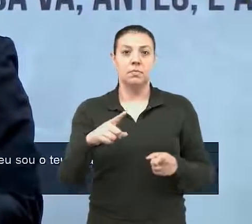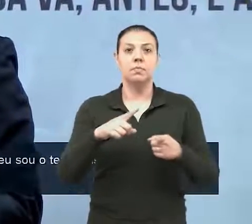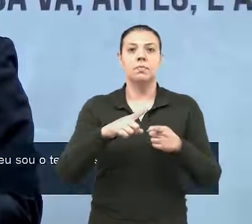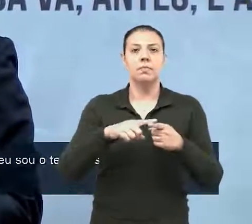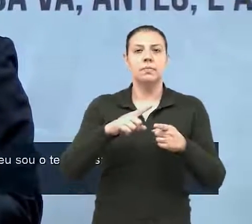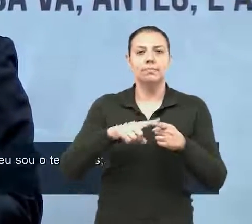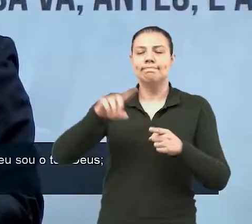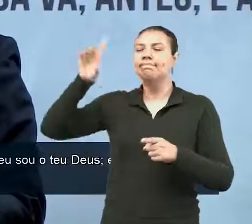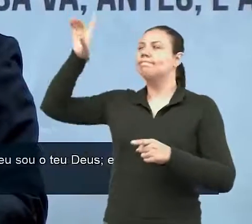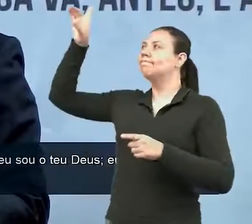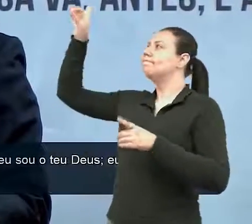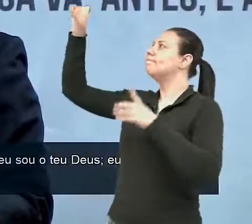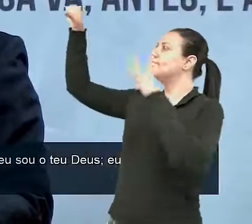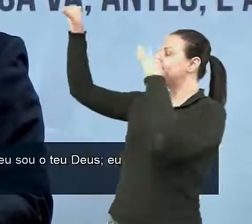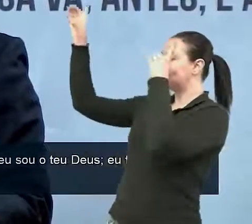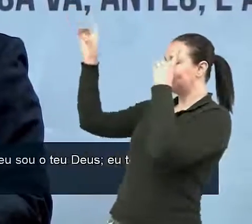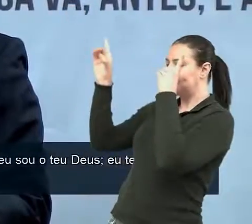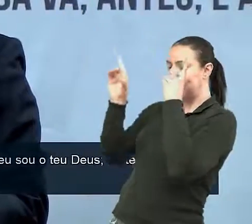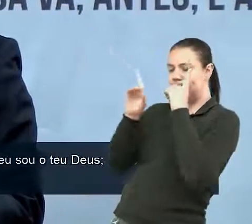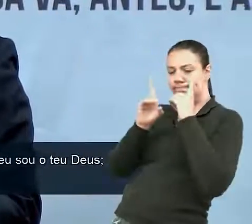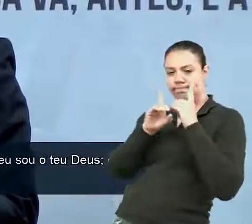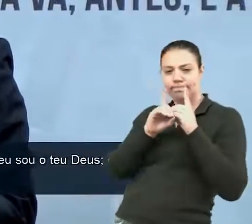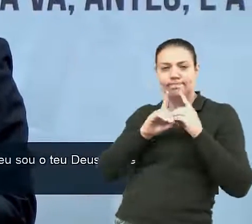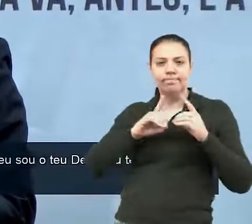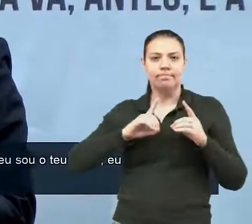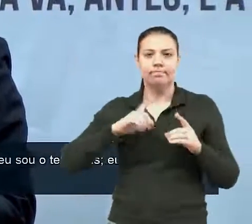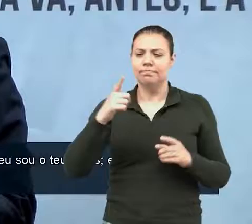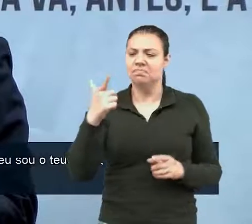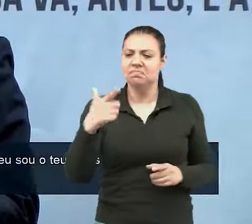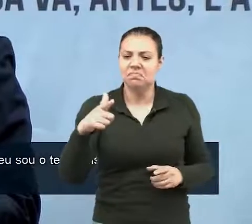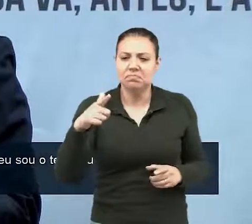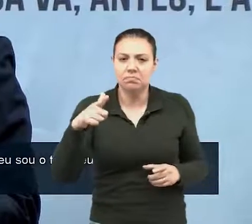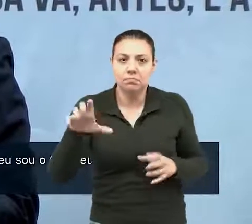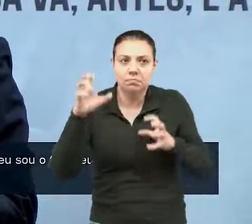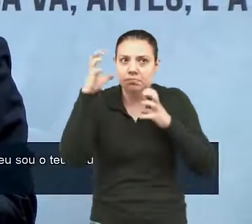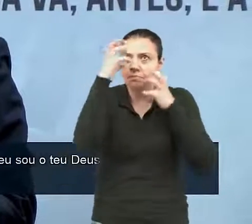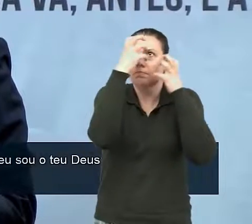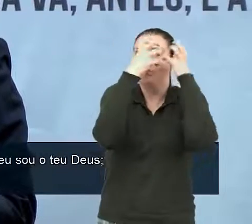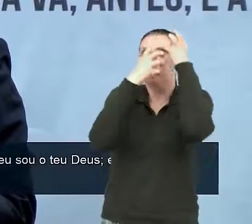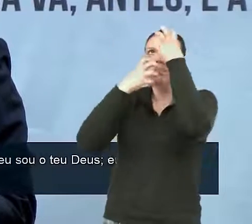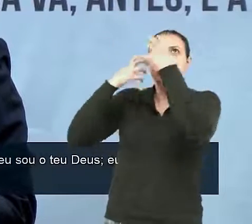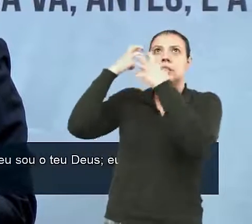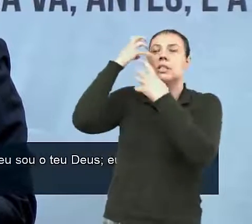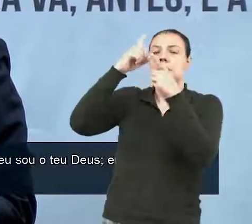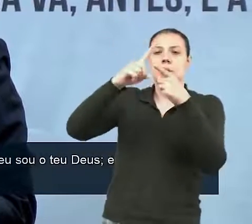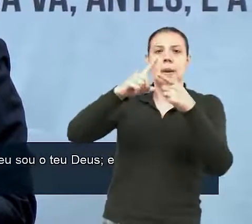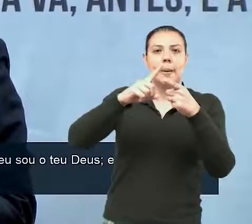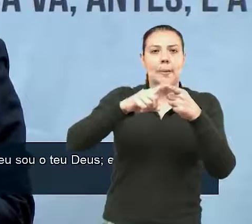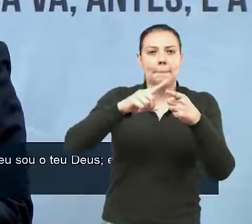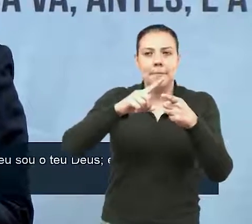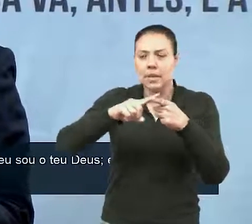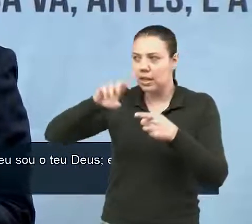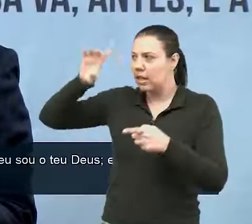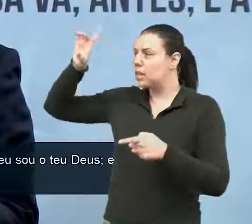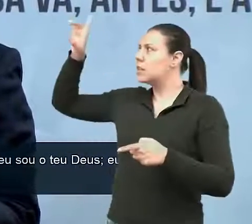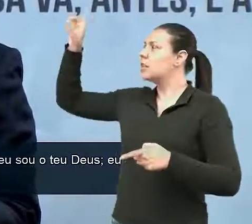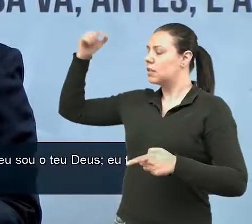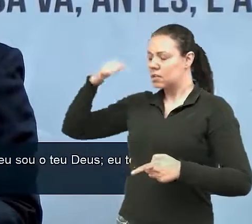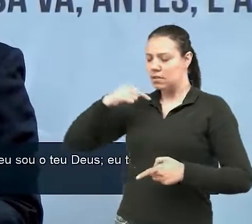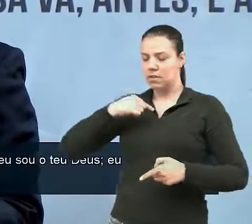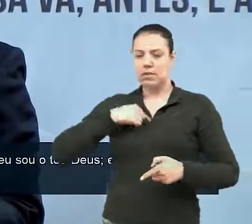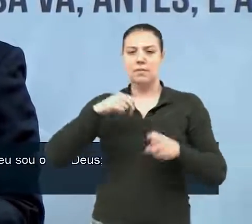porque eu sou contigo. Não te assombres, porque eu sou o teu